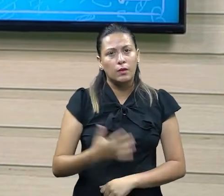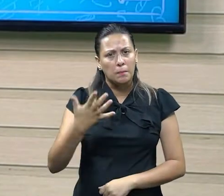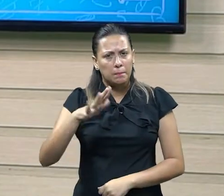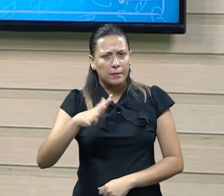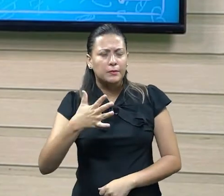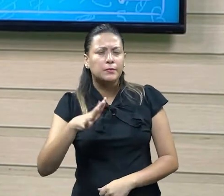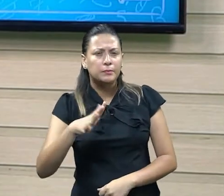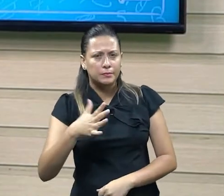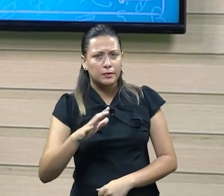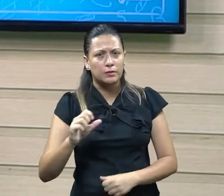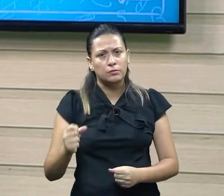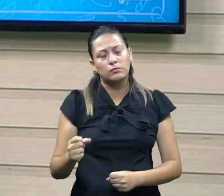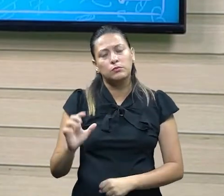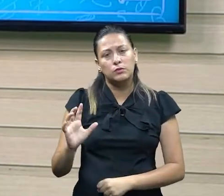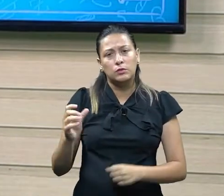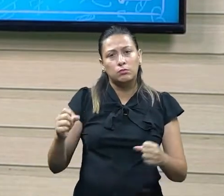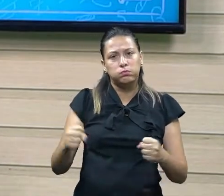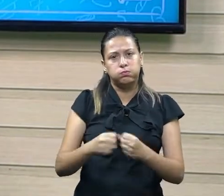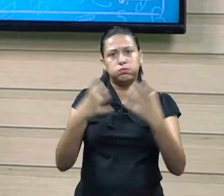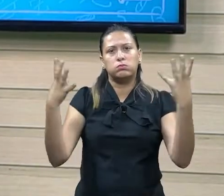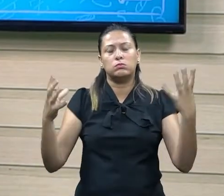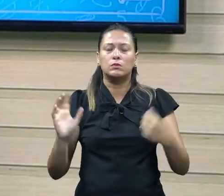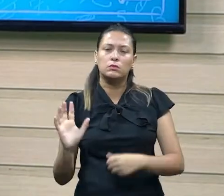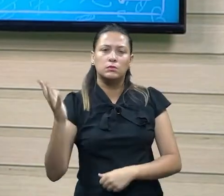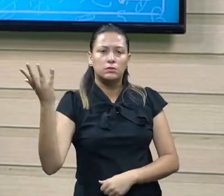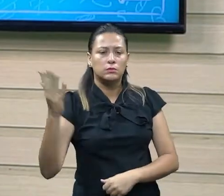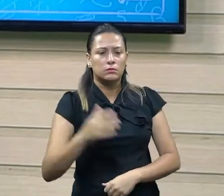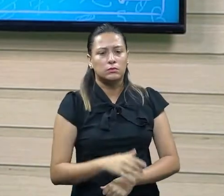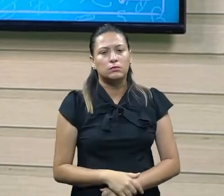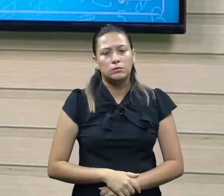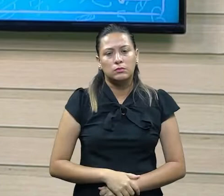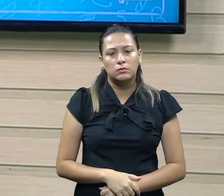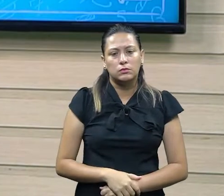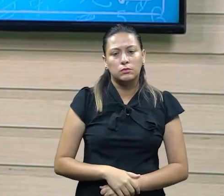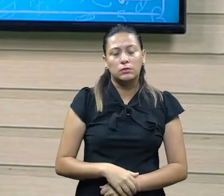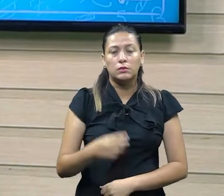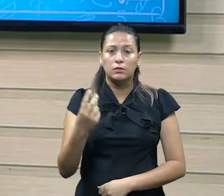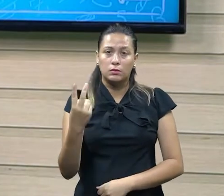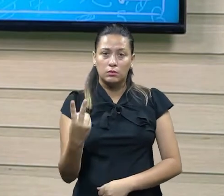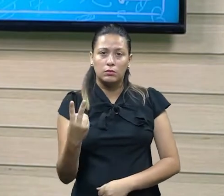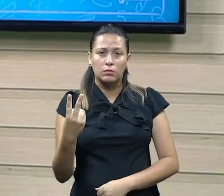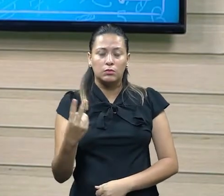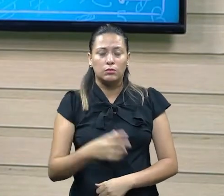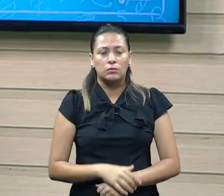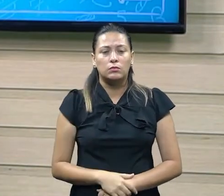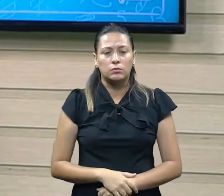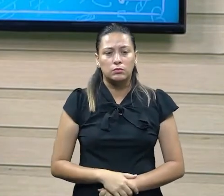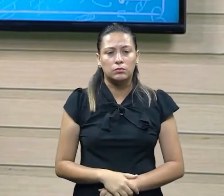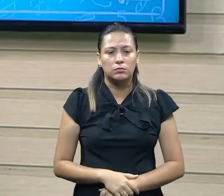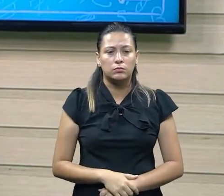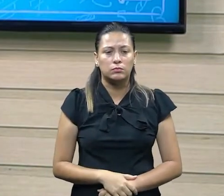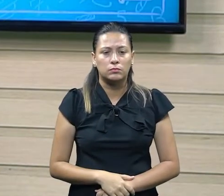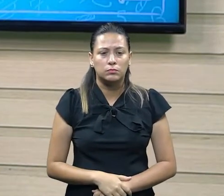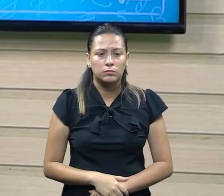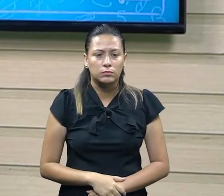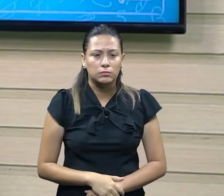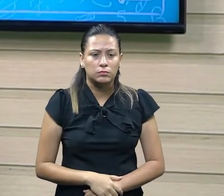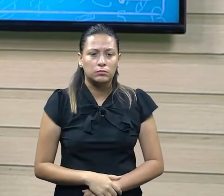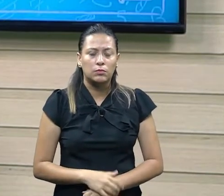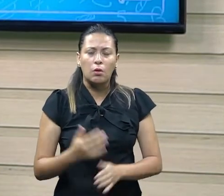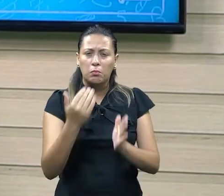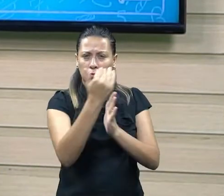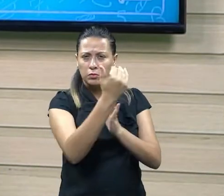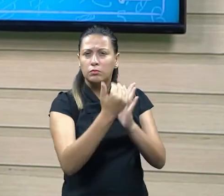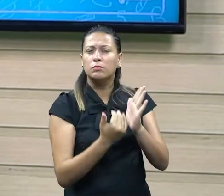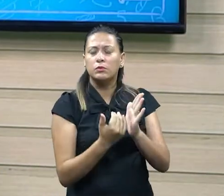médio grau de ocorrer uma explosão, pode ocorrer ou não. E a zona 2 é aquela que tem um baixíssimo nível